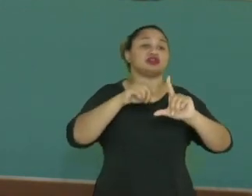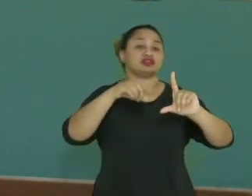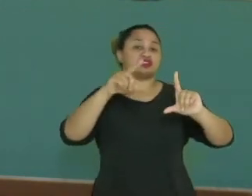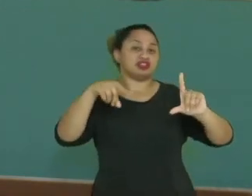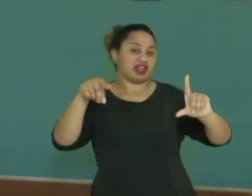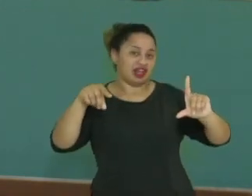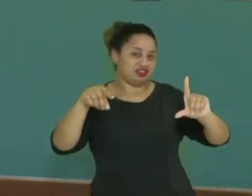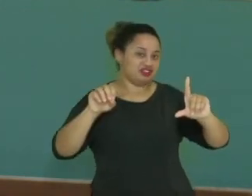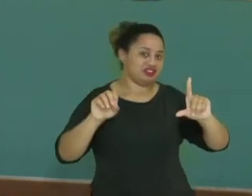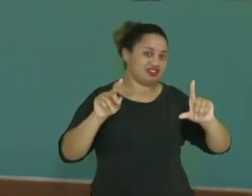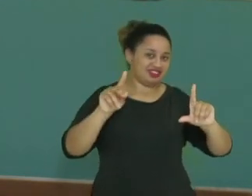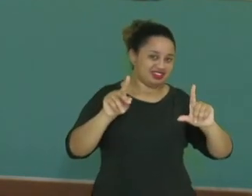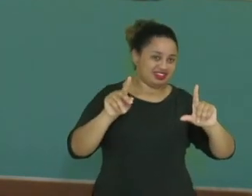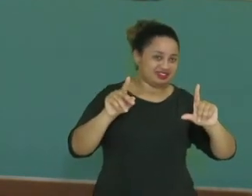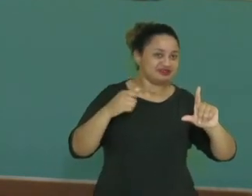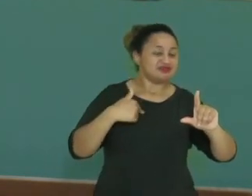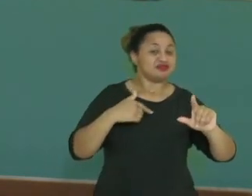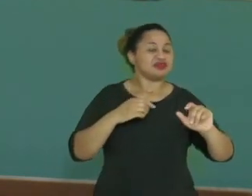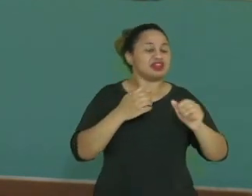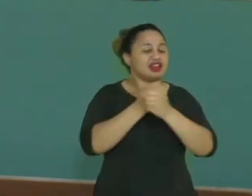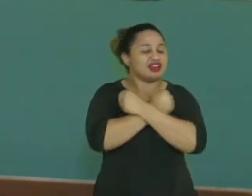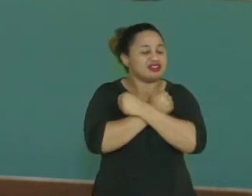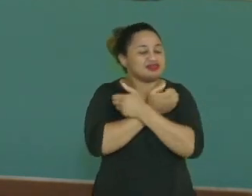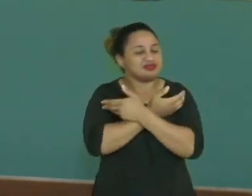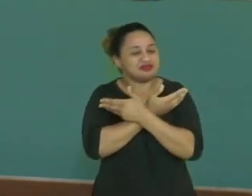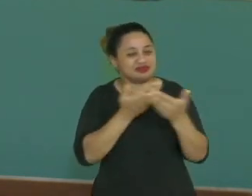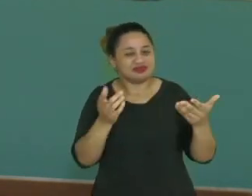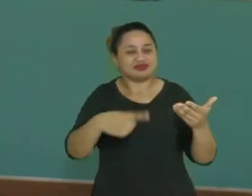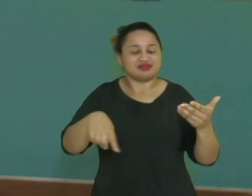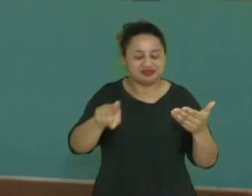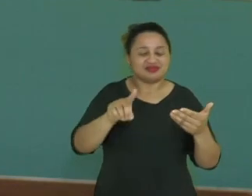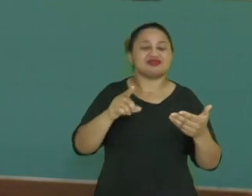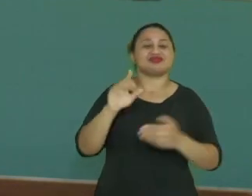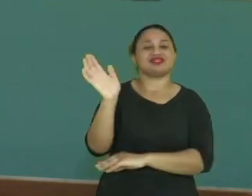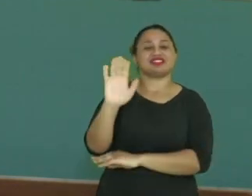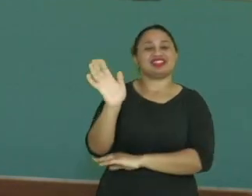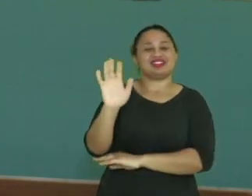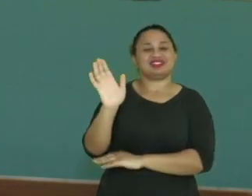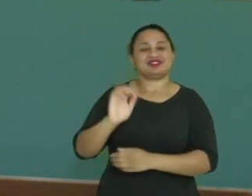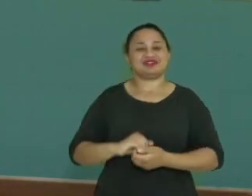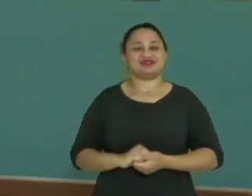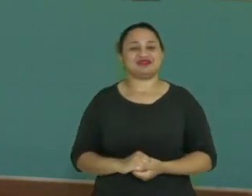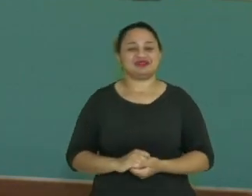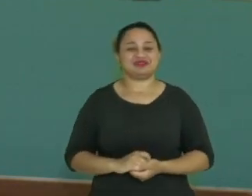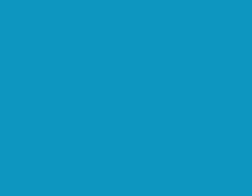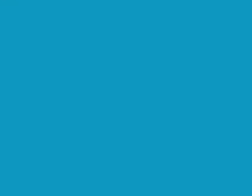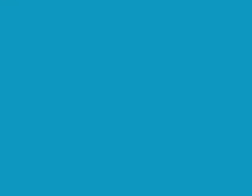de segmentos, tá bom? Belezinha? Então, ó, aquele abraço bem apertado da prof, ó. Até mais!